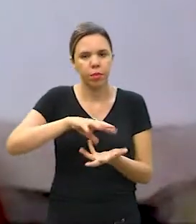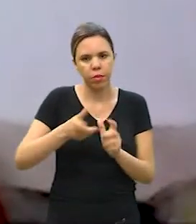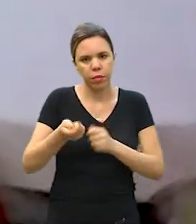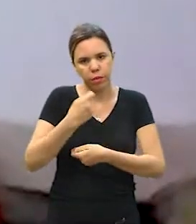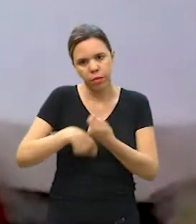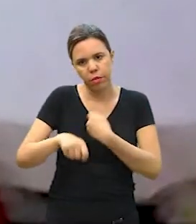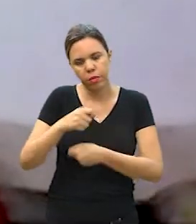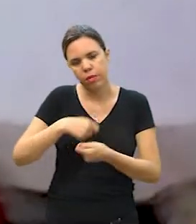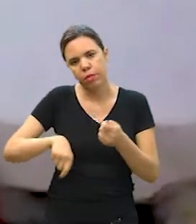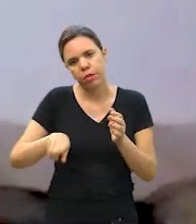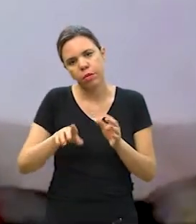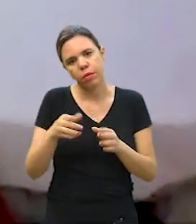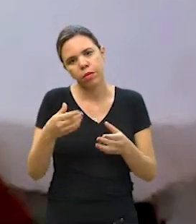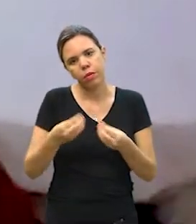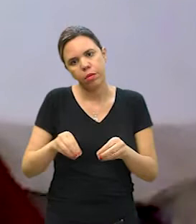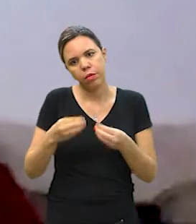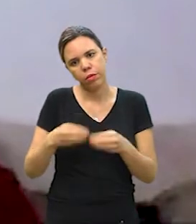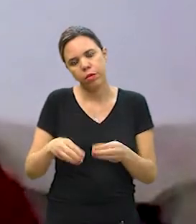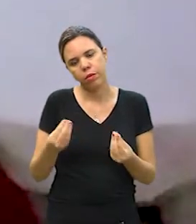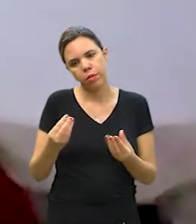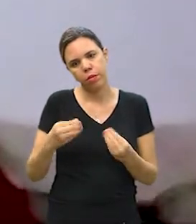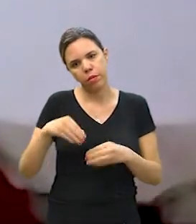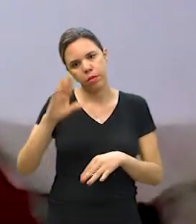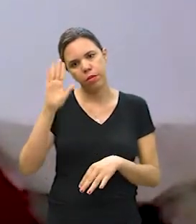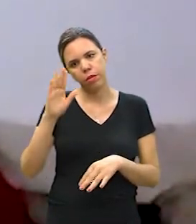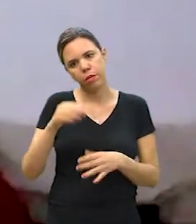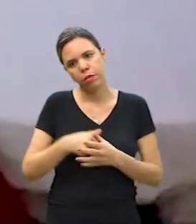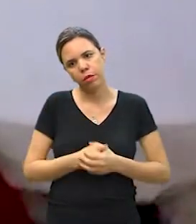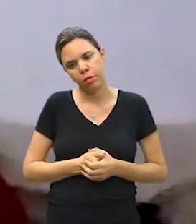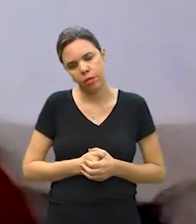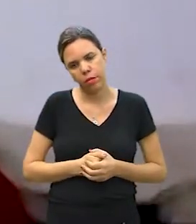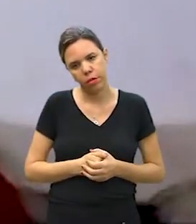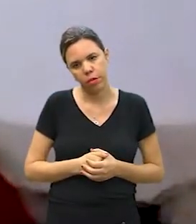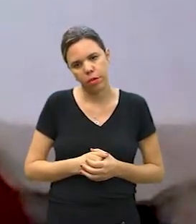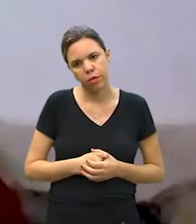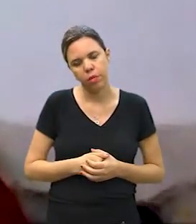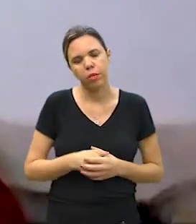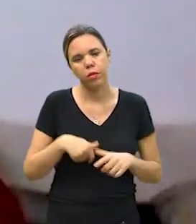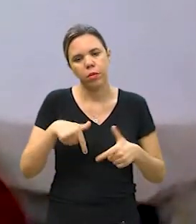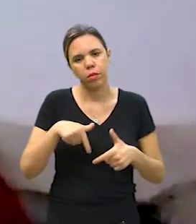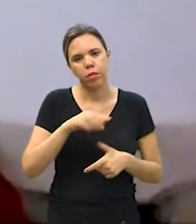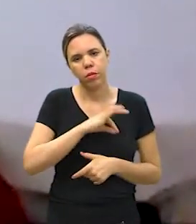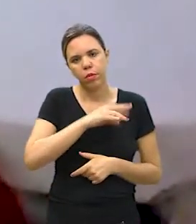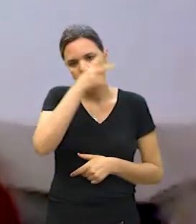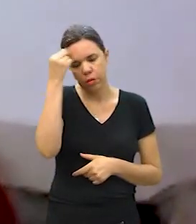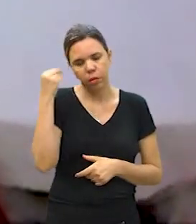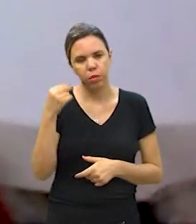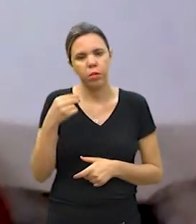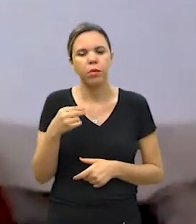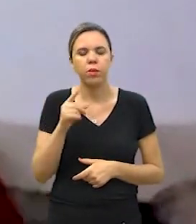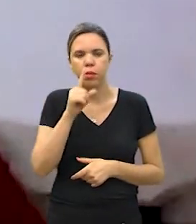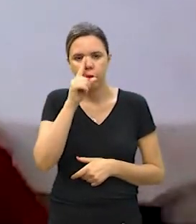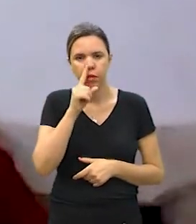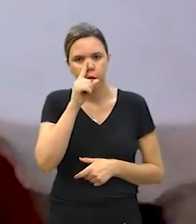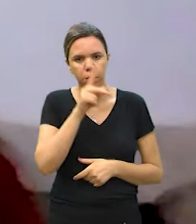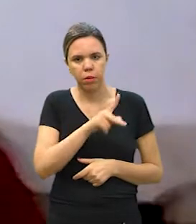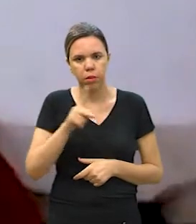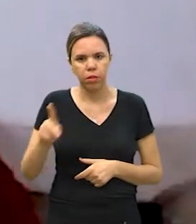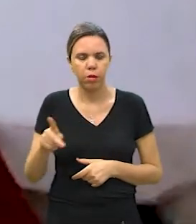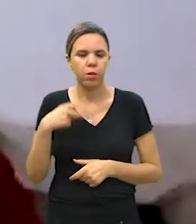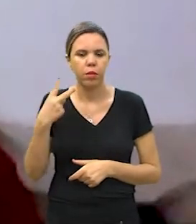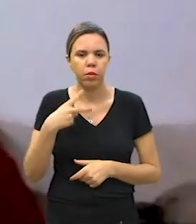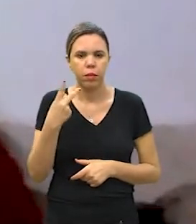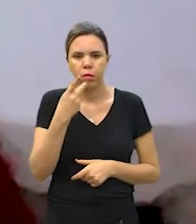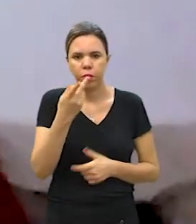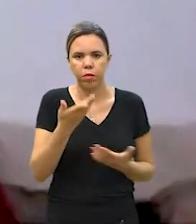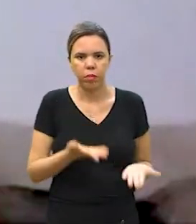reforma administrativa que vai precarizar muito mais ainda o serviço público, né? Então a gente corre o risco, como a professora, como